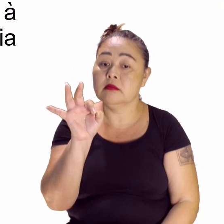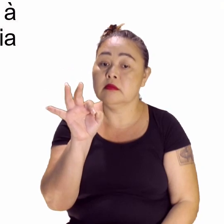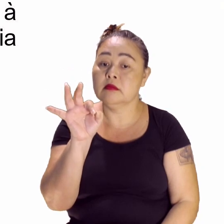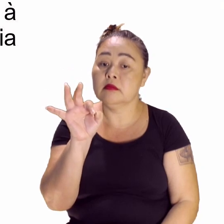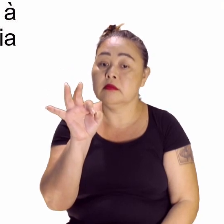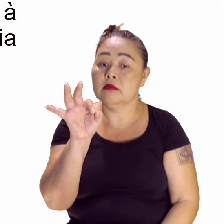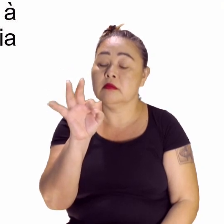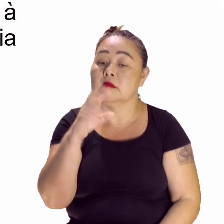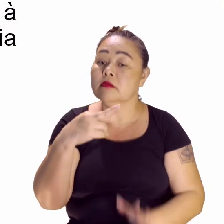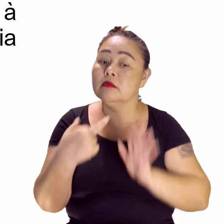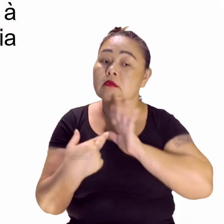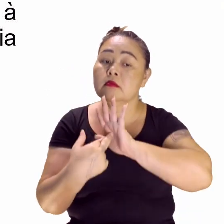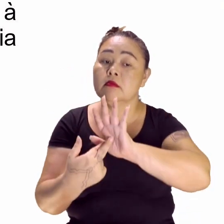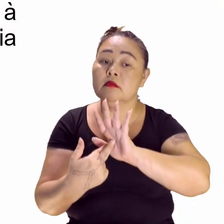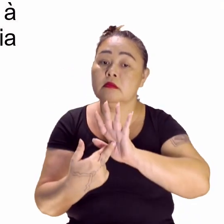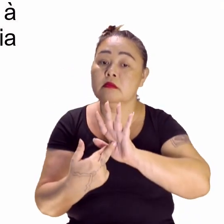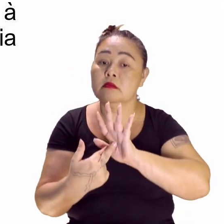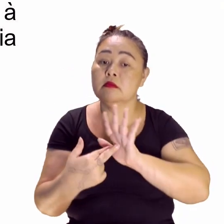ele representa